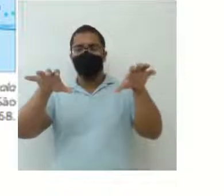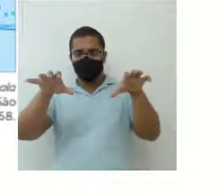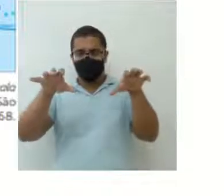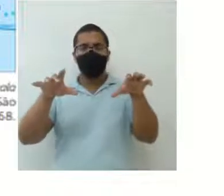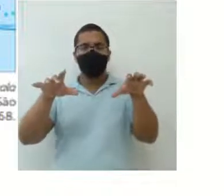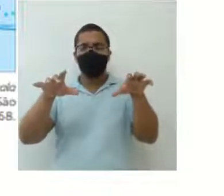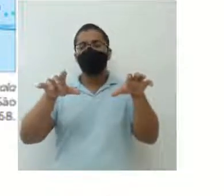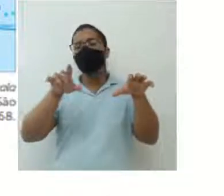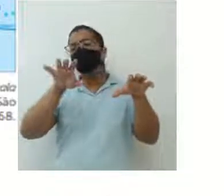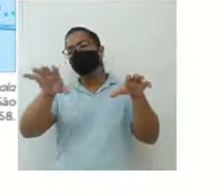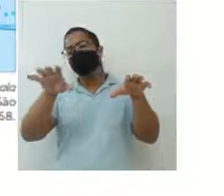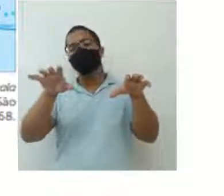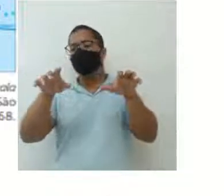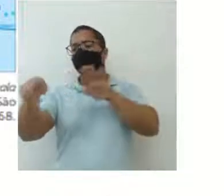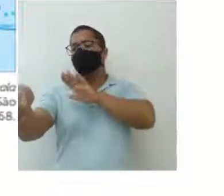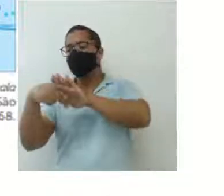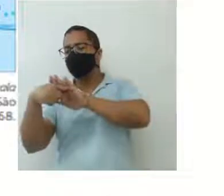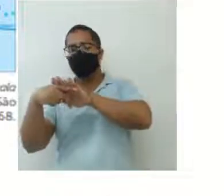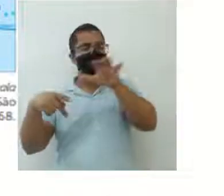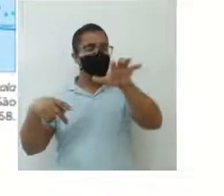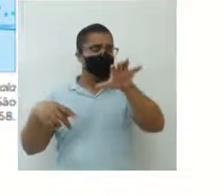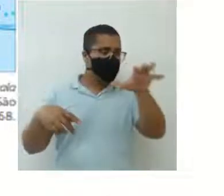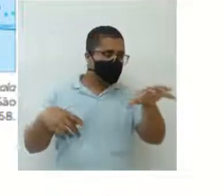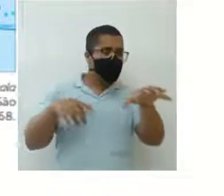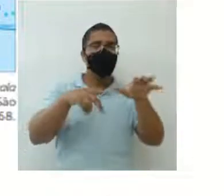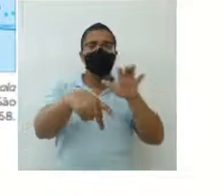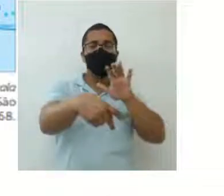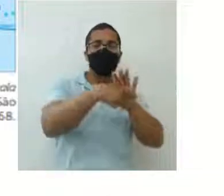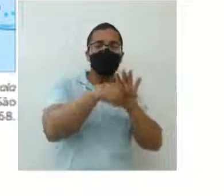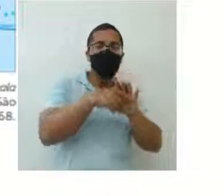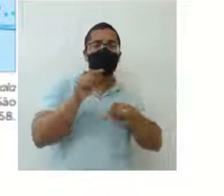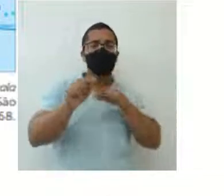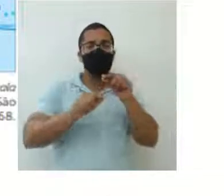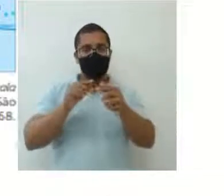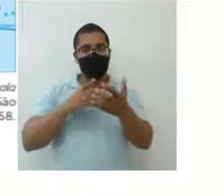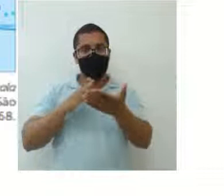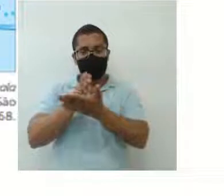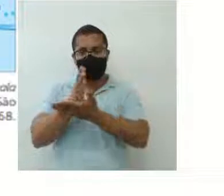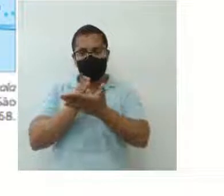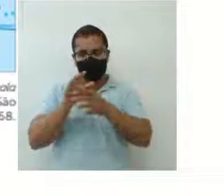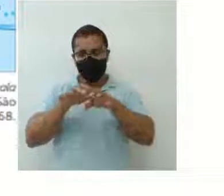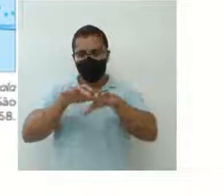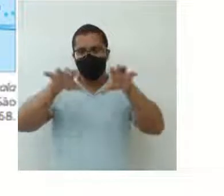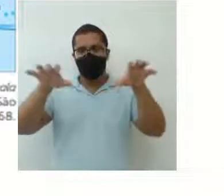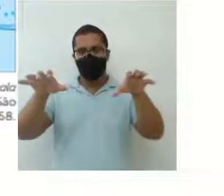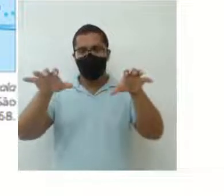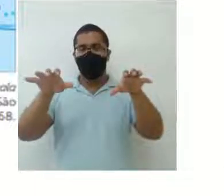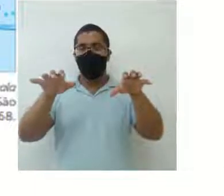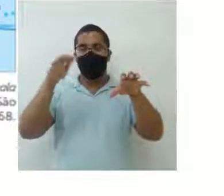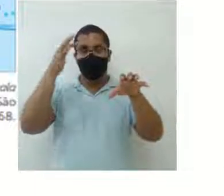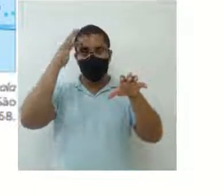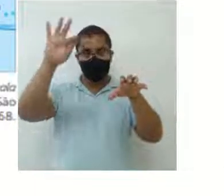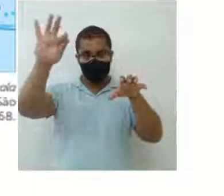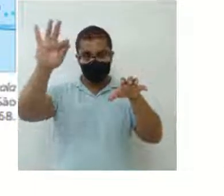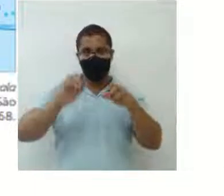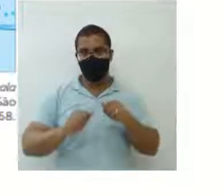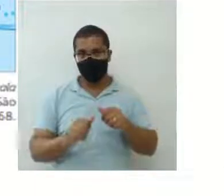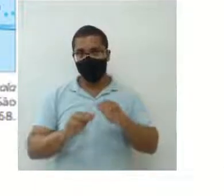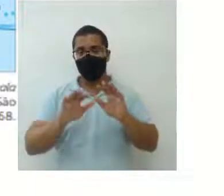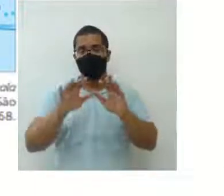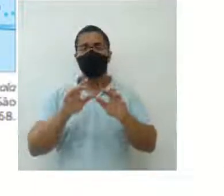para quem? Do outro lado ficou para quem? Então, vocês vão ter a partilha. Então, a França. A